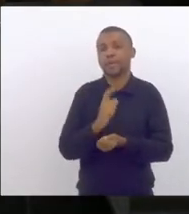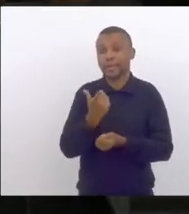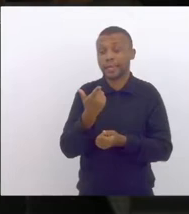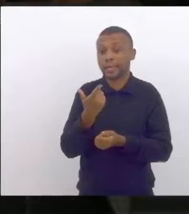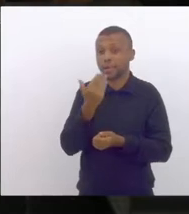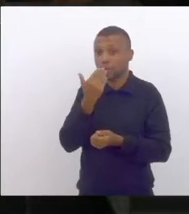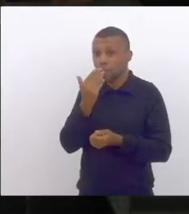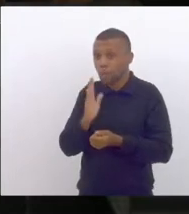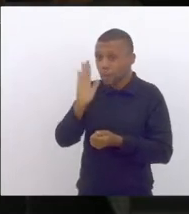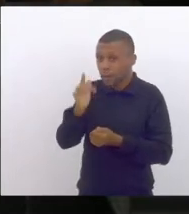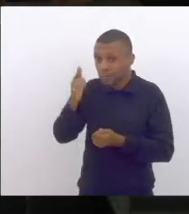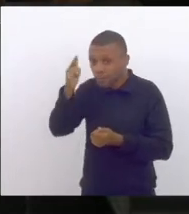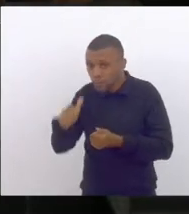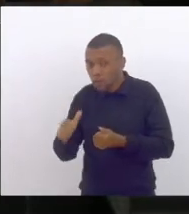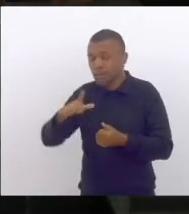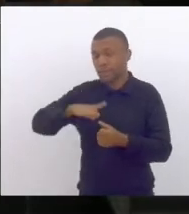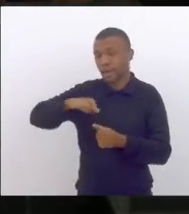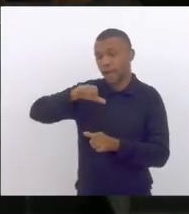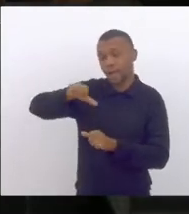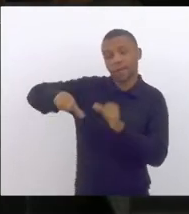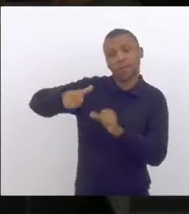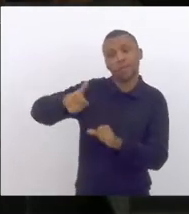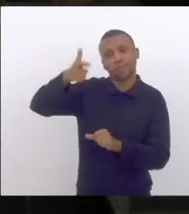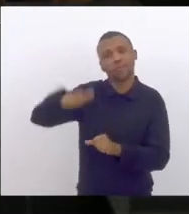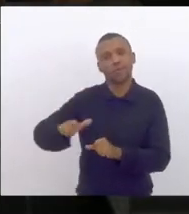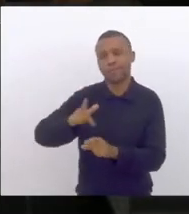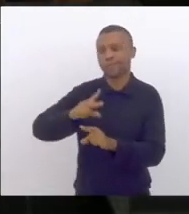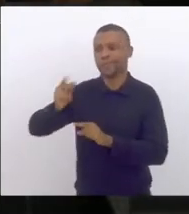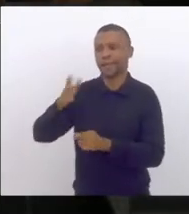mais o Instituto da reeleição